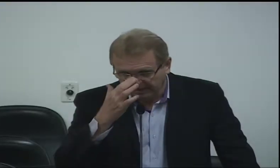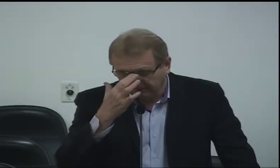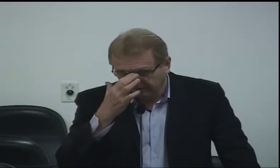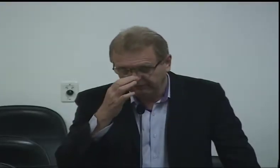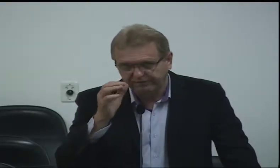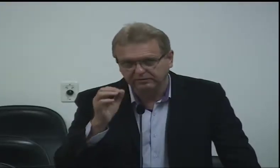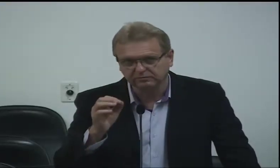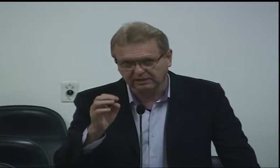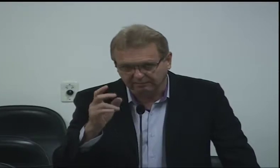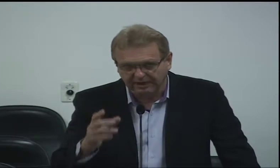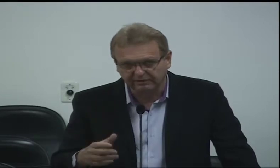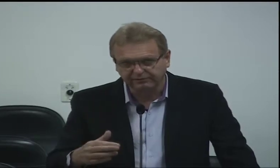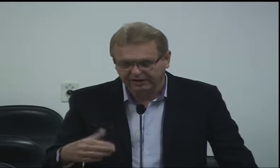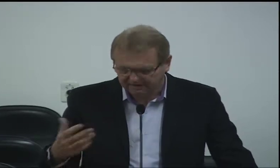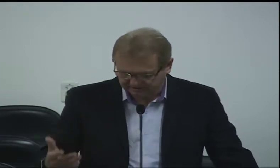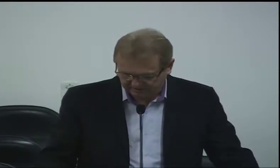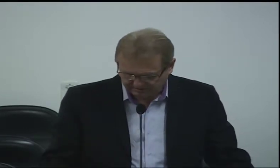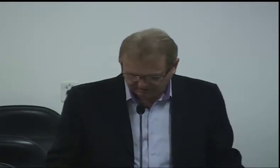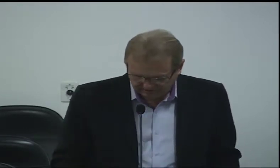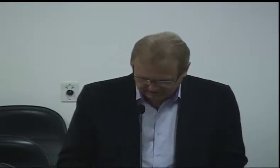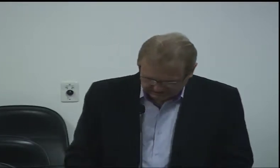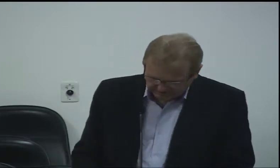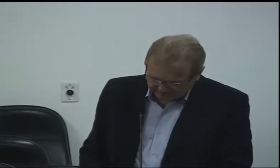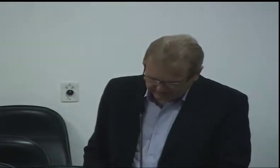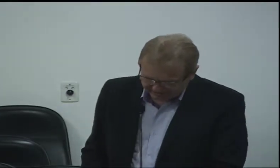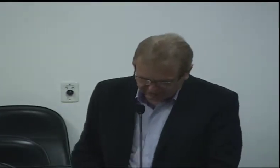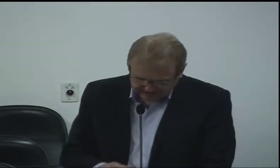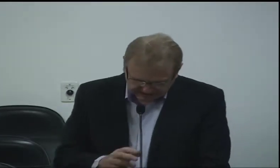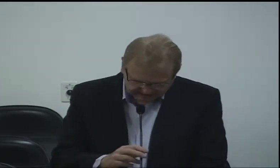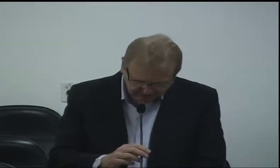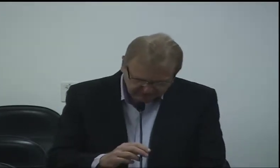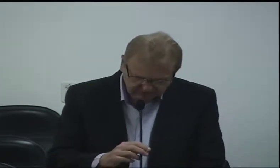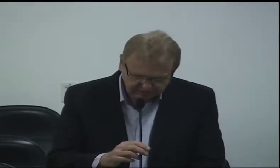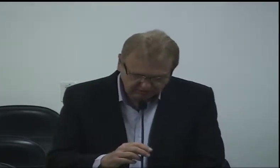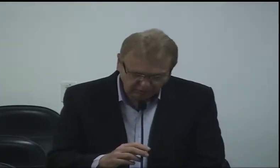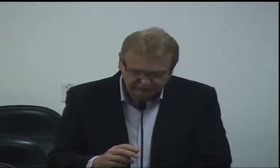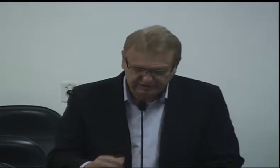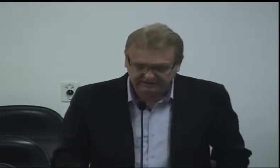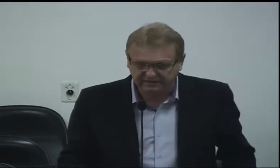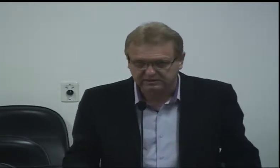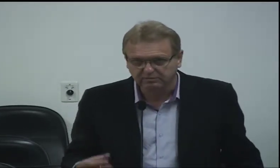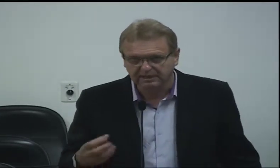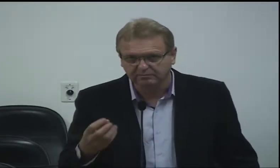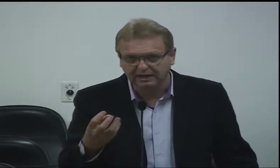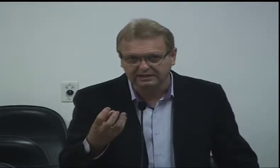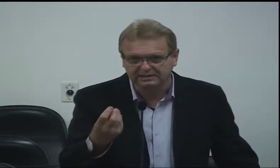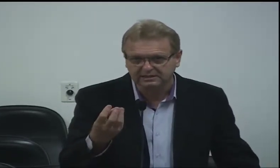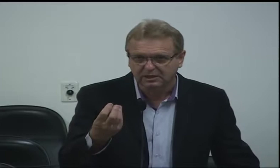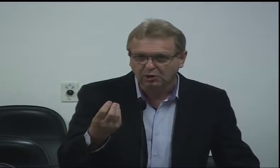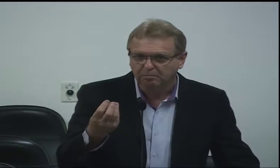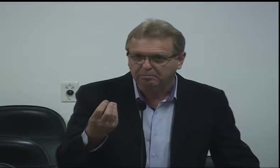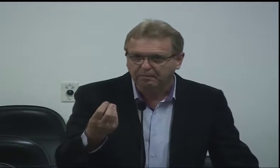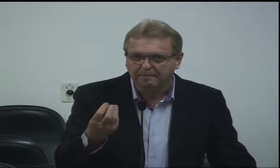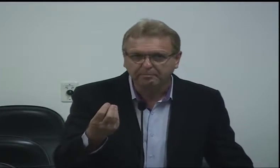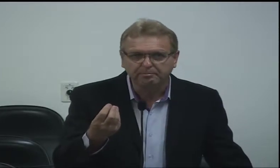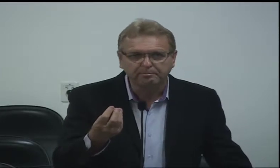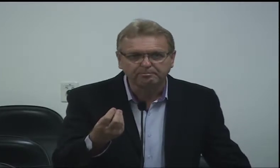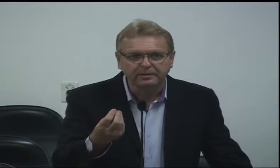de bairro tem feito um trabalho e faz, e de repente se nós dessemos, ou se eles tivessem mais